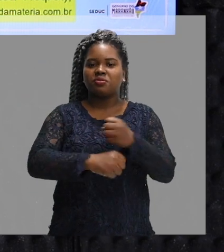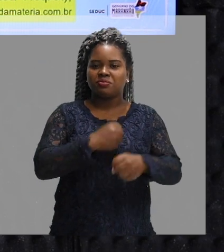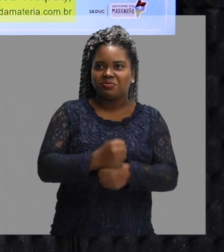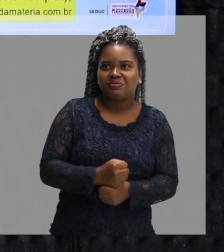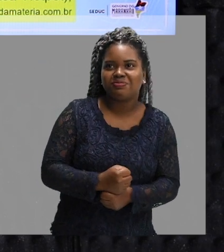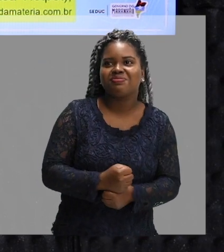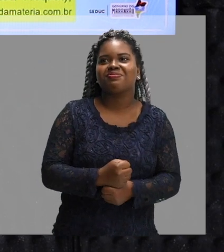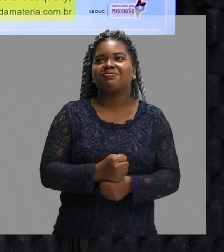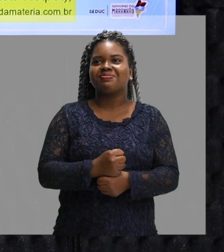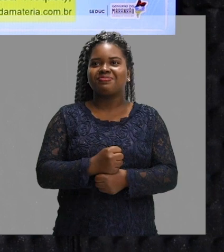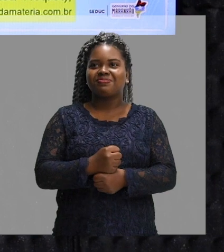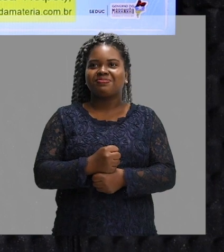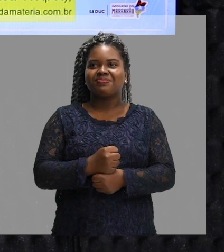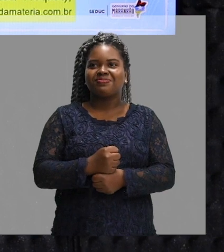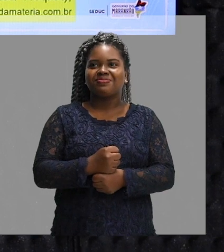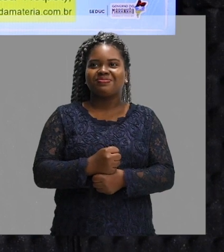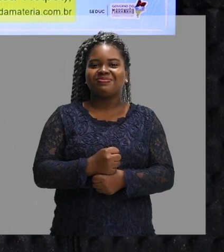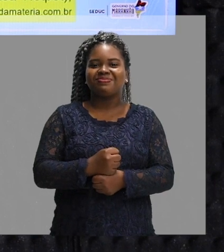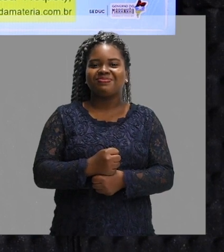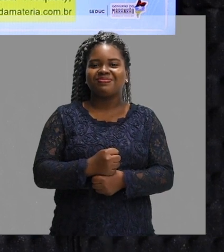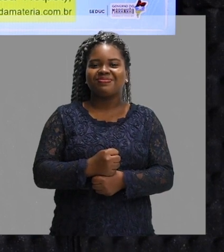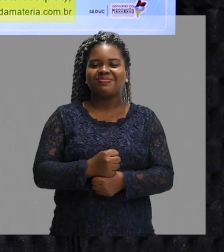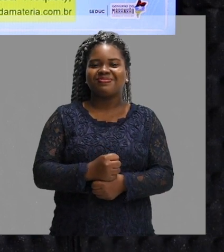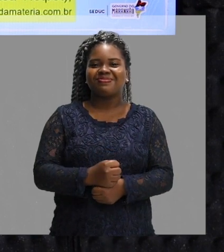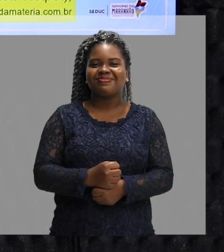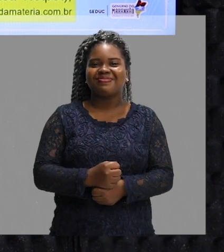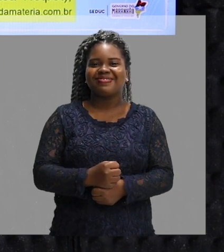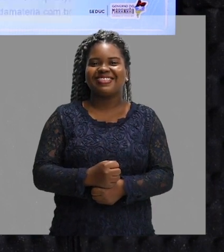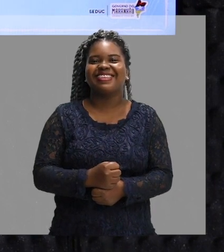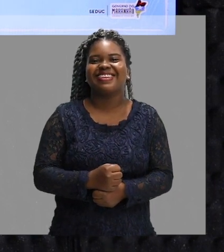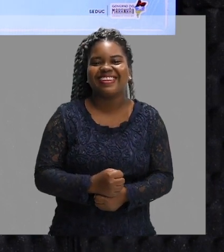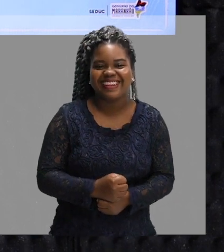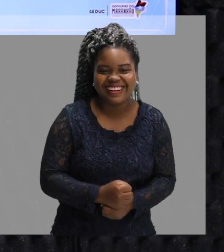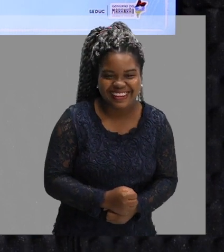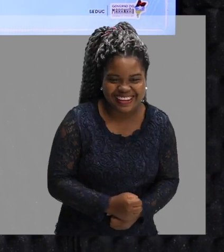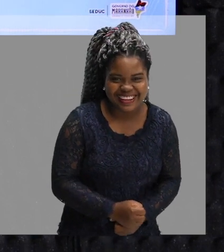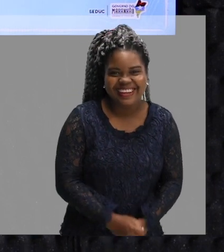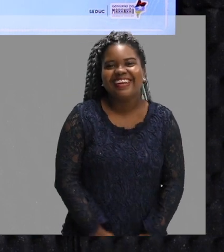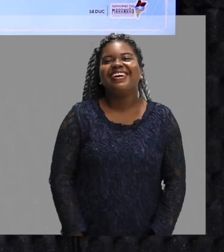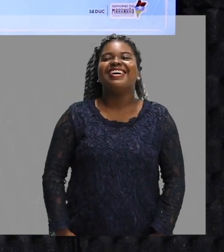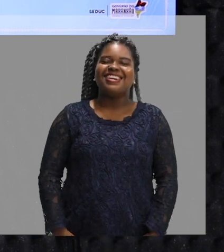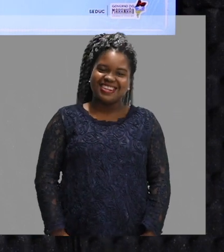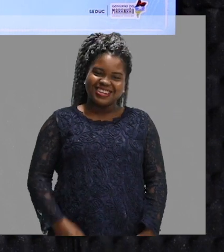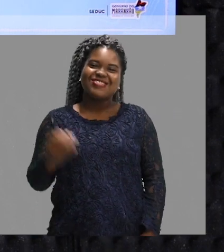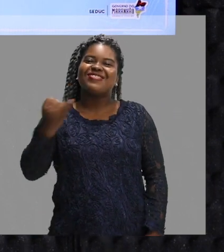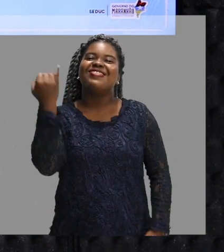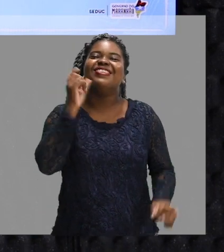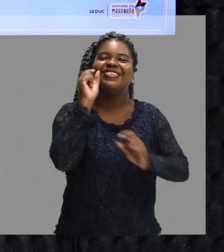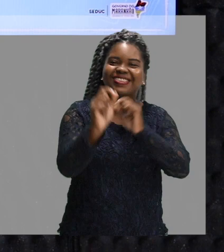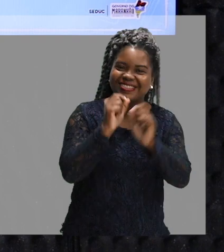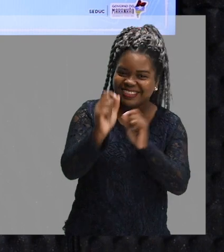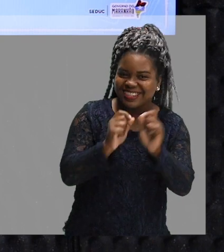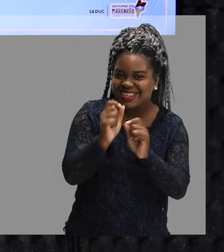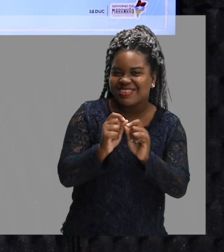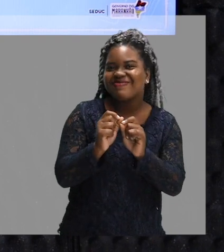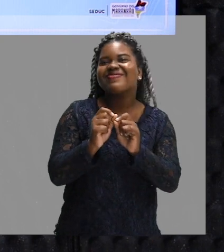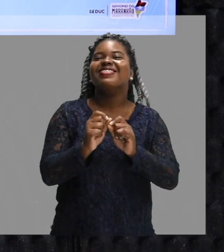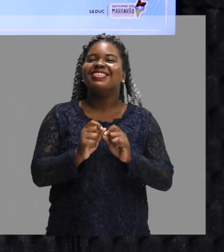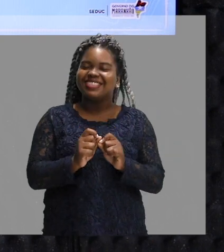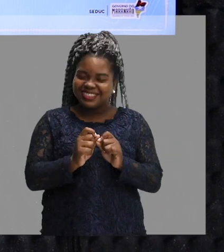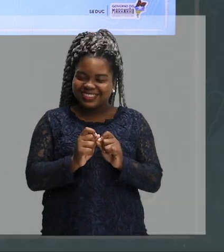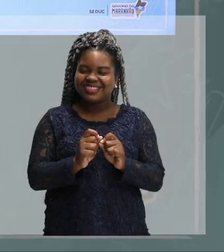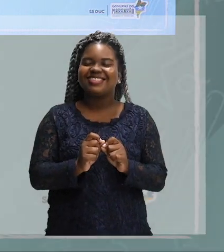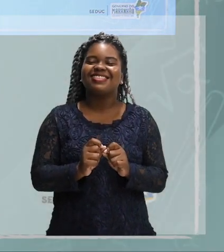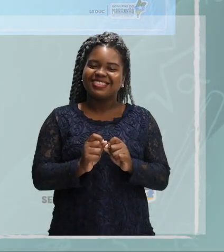Hepetep. Só para fazer maldade com a minha intérprete, ela está se acabando de rir ali, né? O que é importante, e ela vai resistir, e o